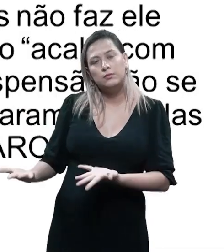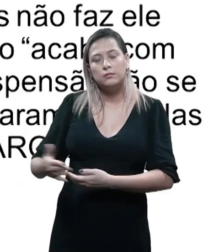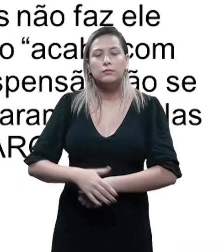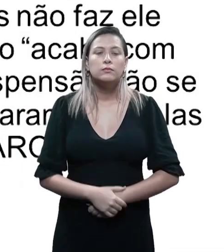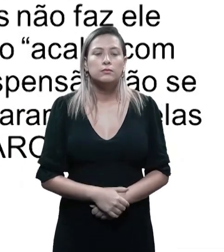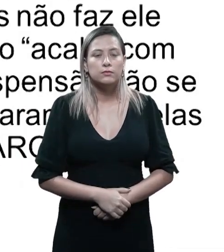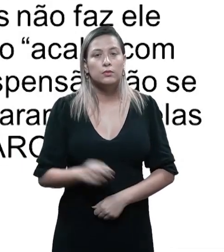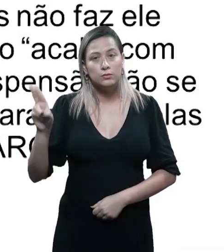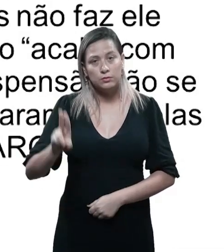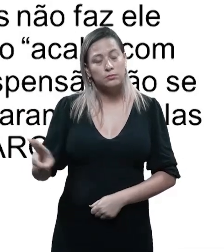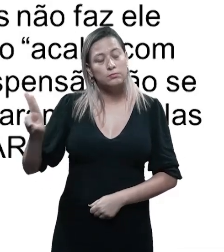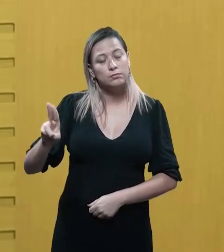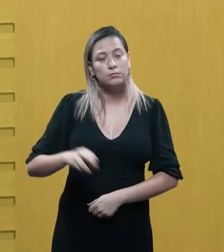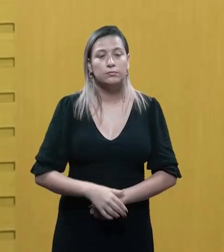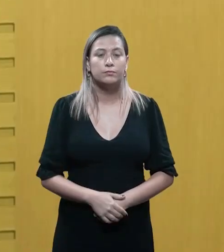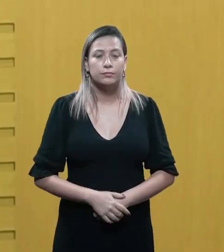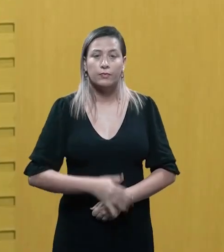próprias reticências.